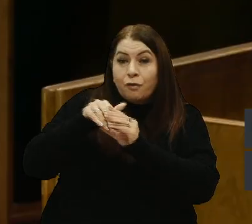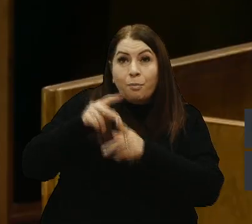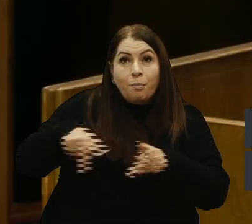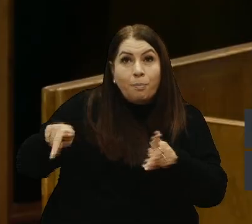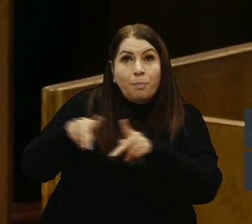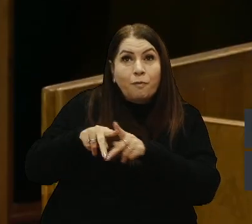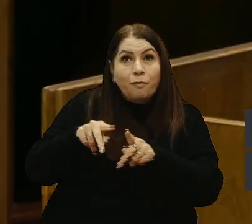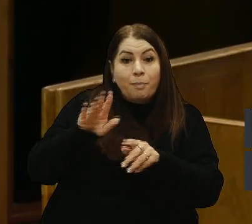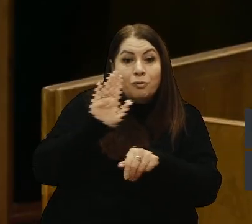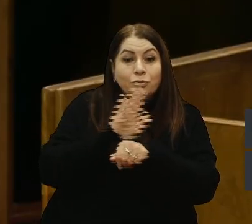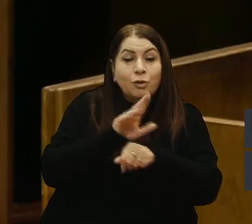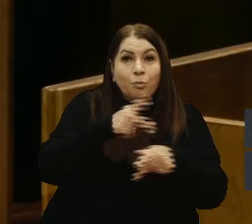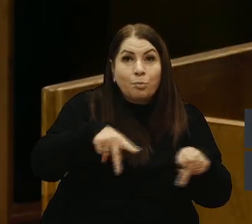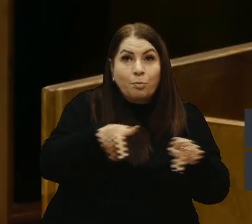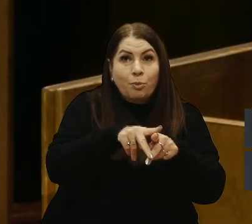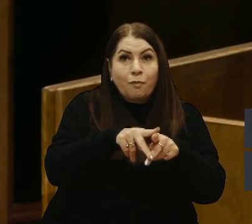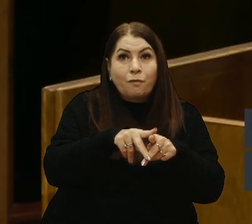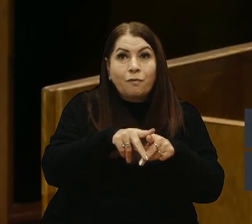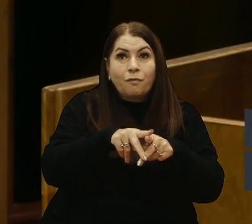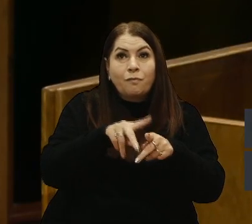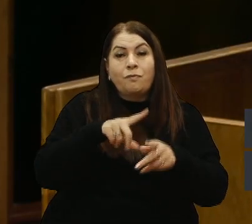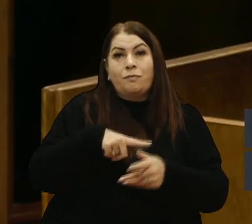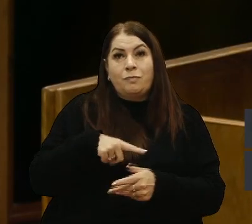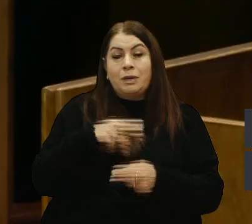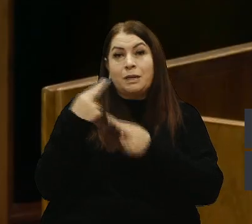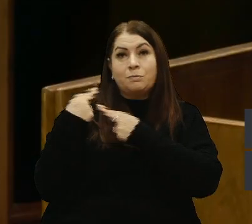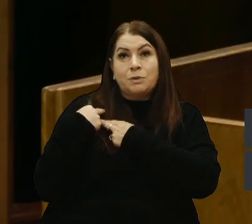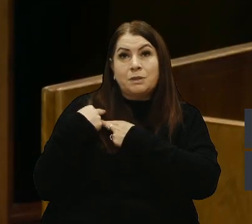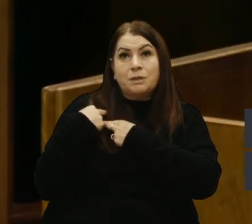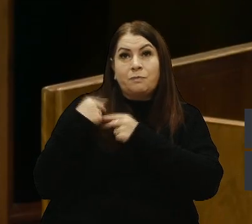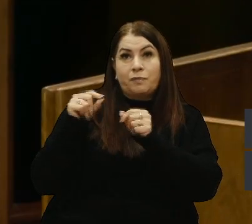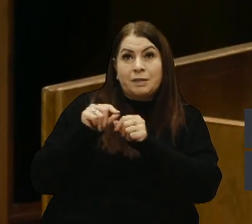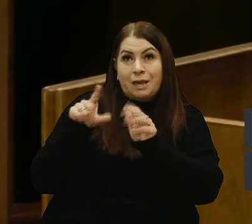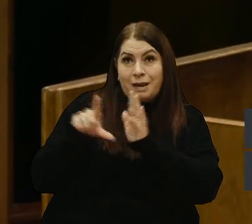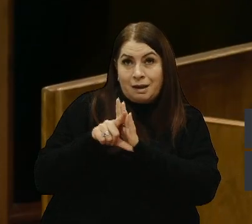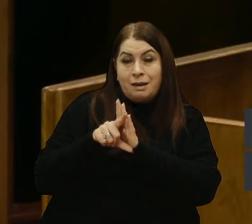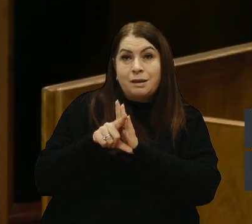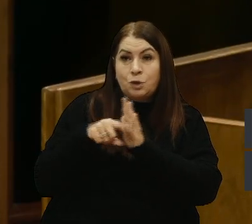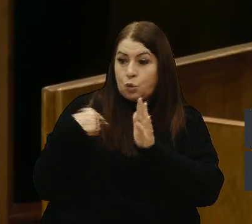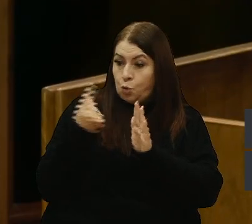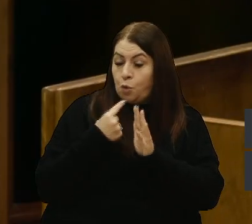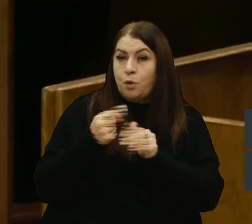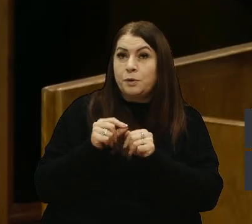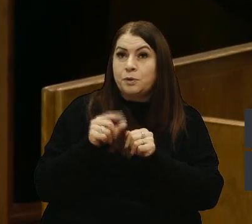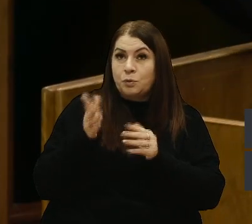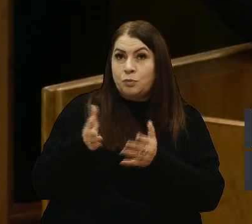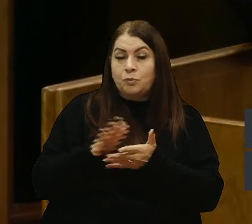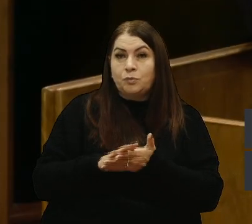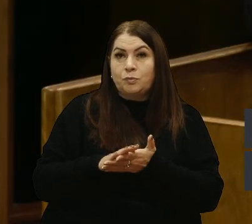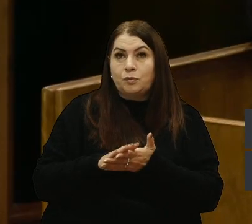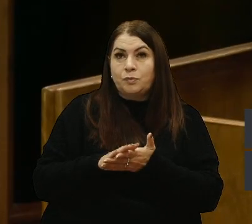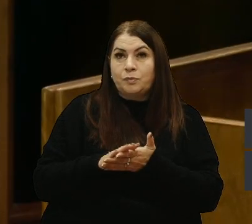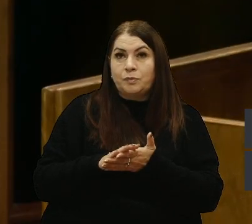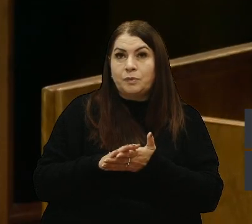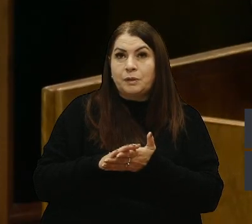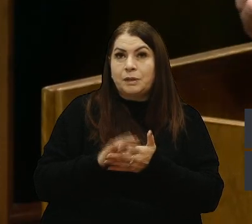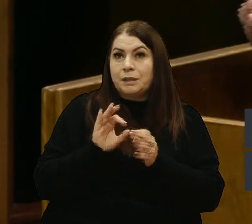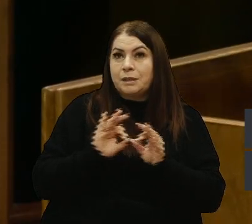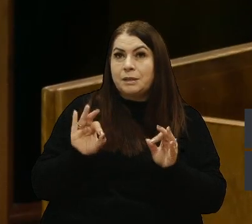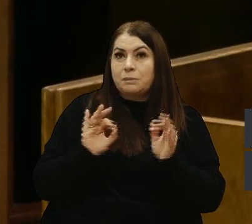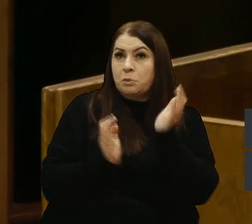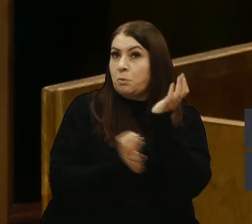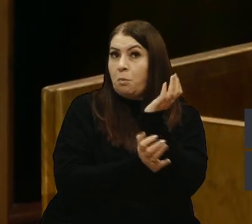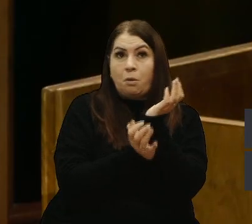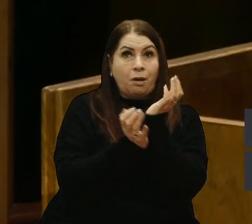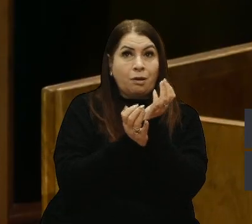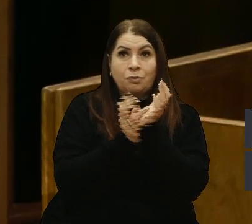para o povo. Ele deve legislar. Hoje nós somos uns simples burocráticos.